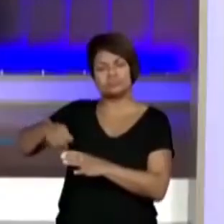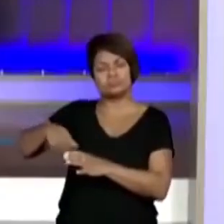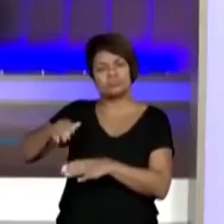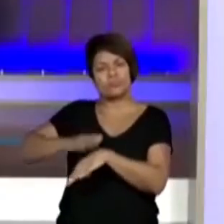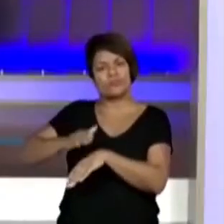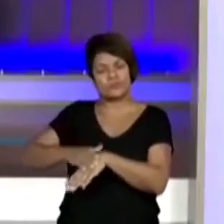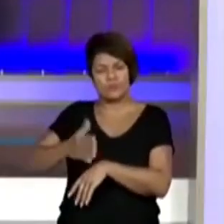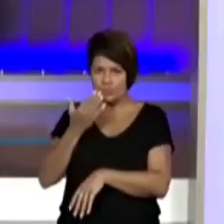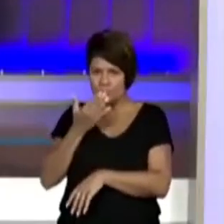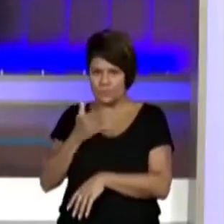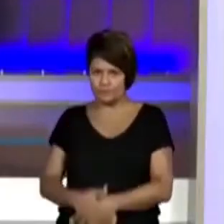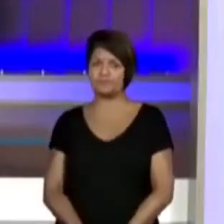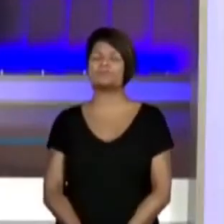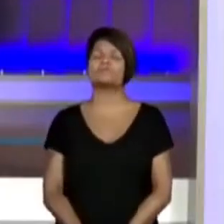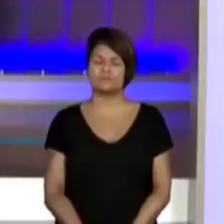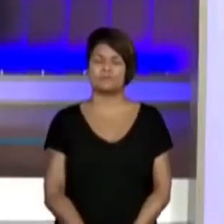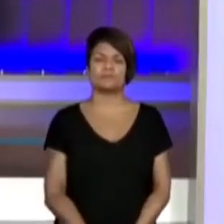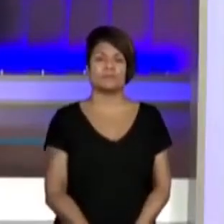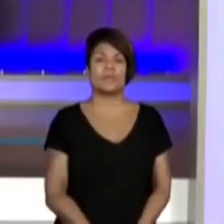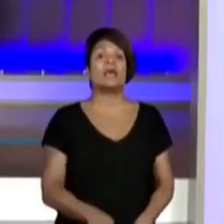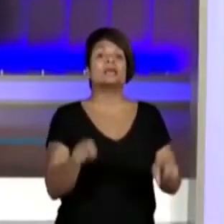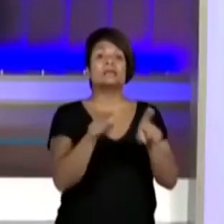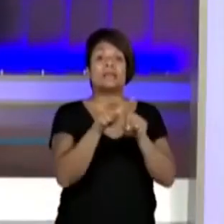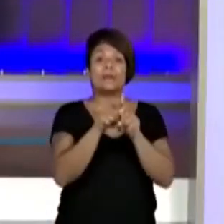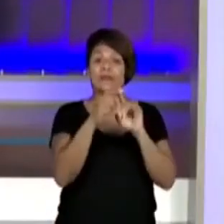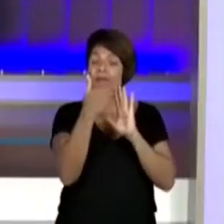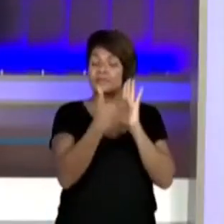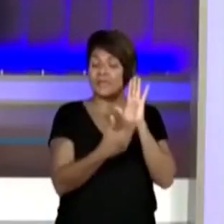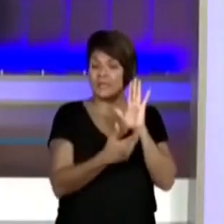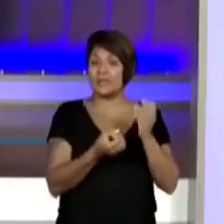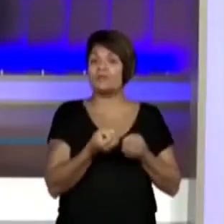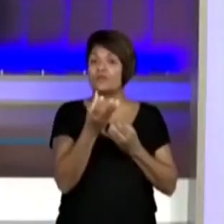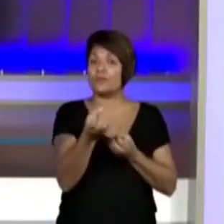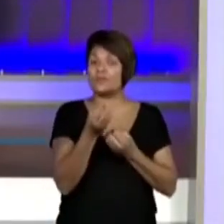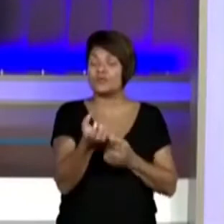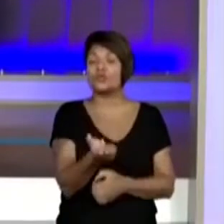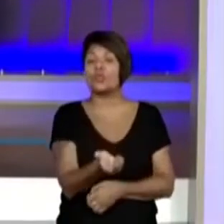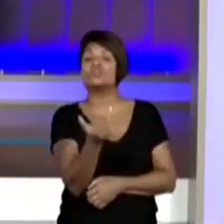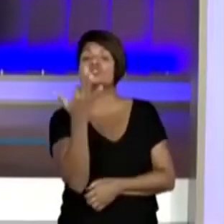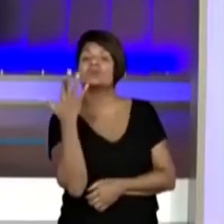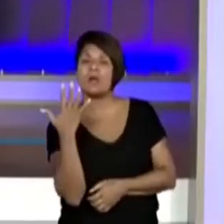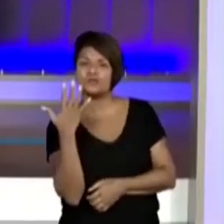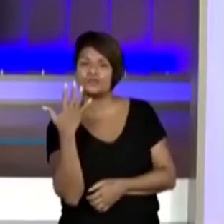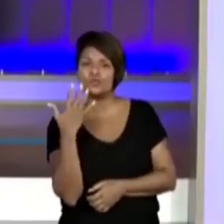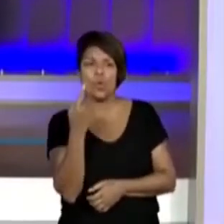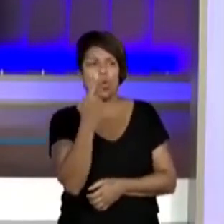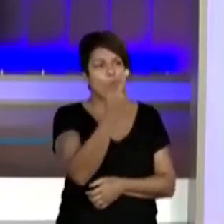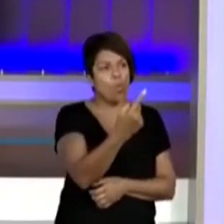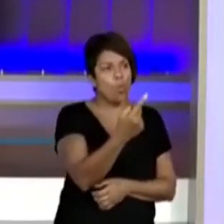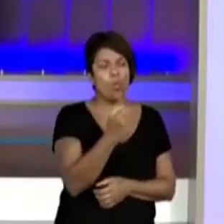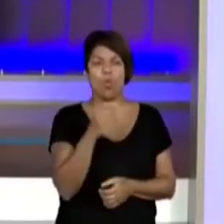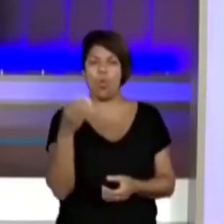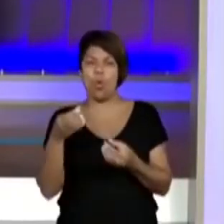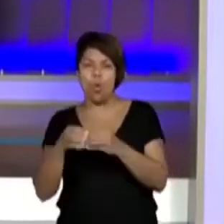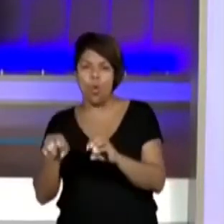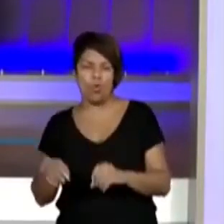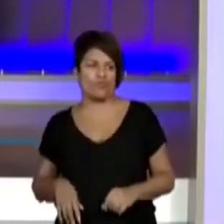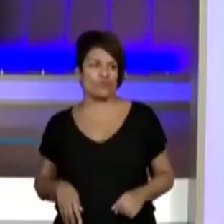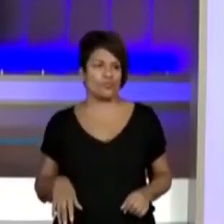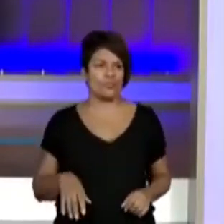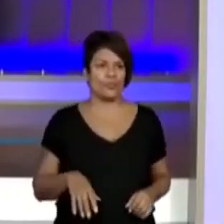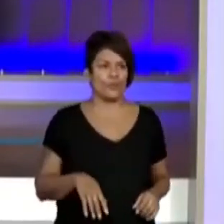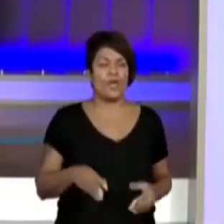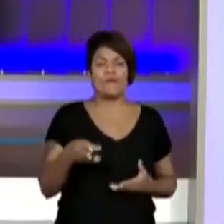mais? Elas nos dão também informações sobre a quantidade de ingredientes, não é?